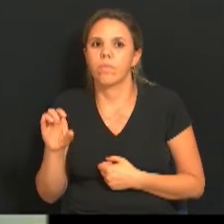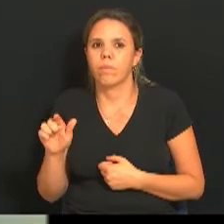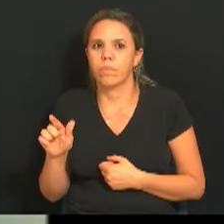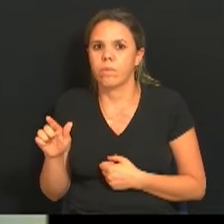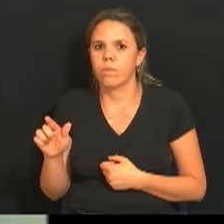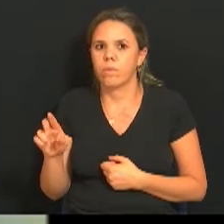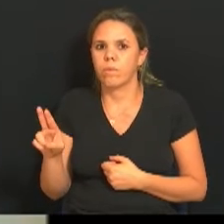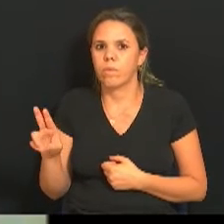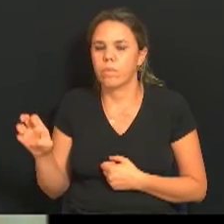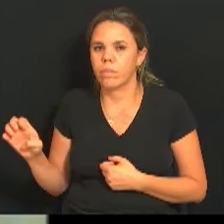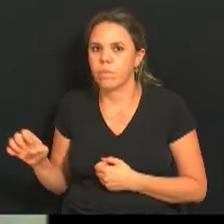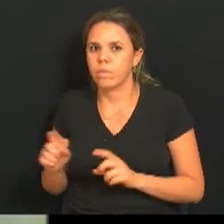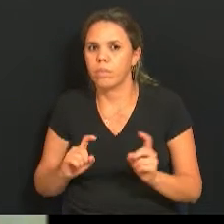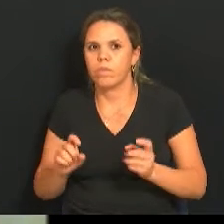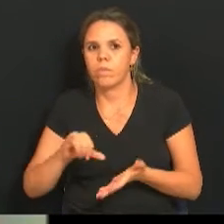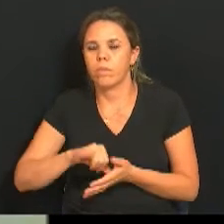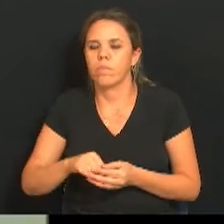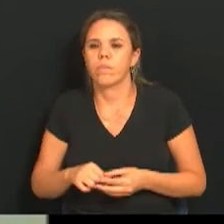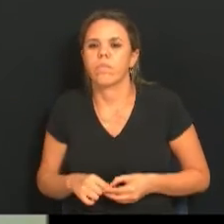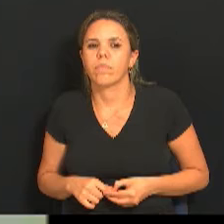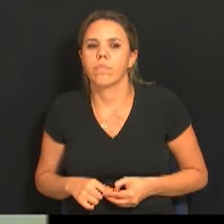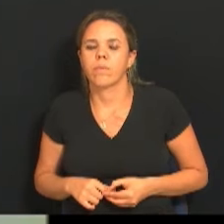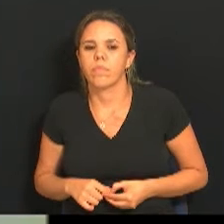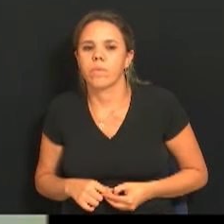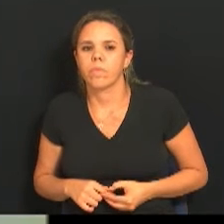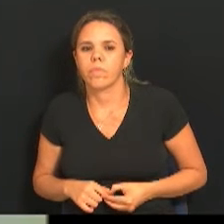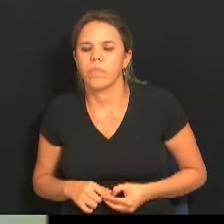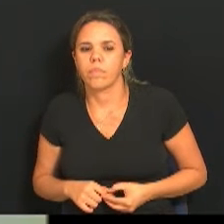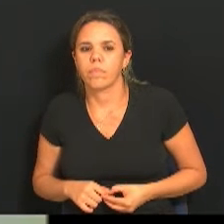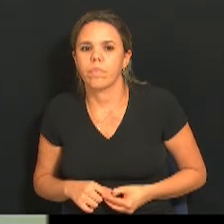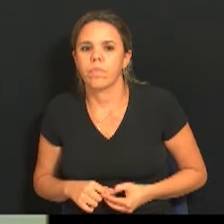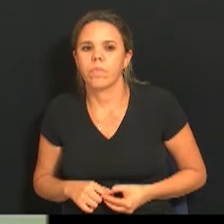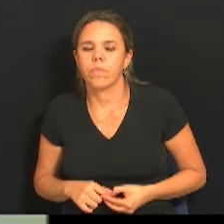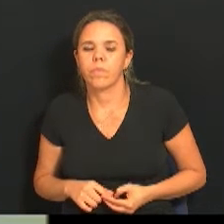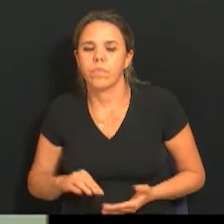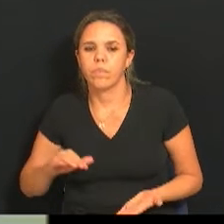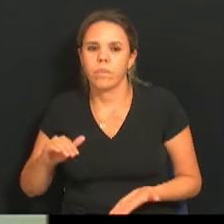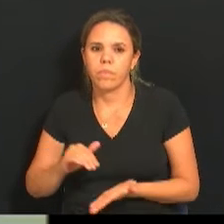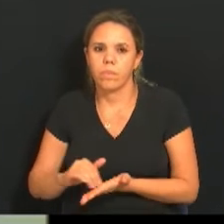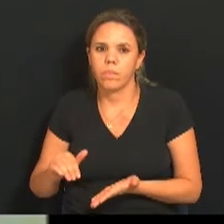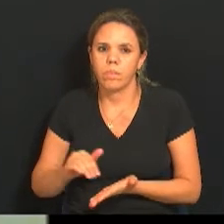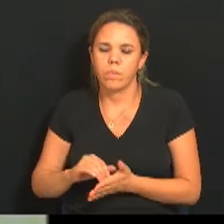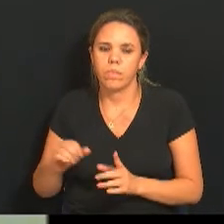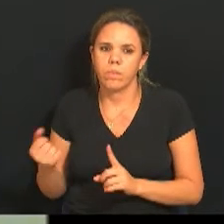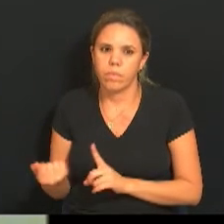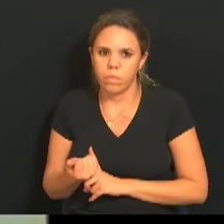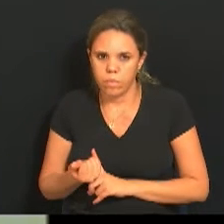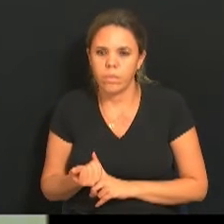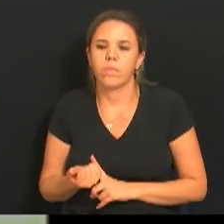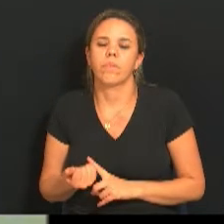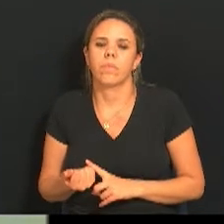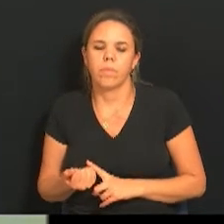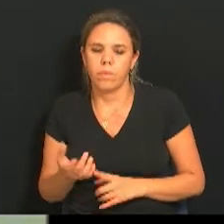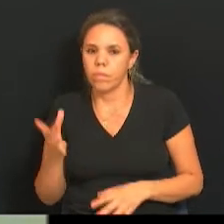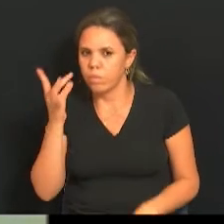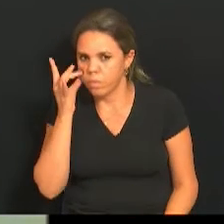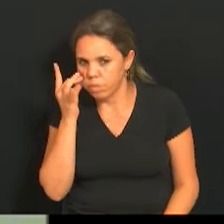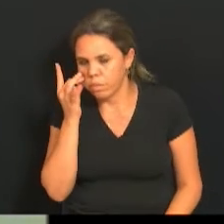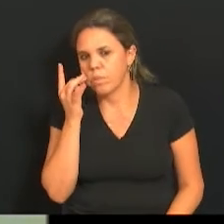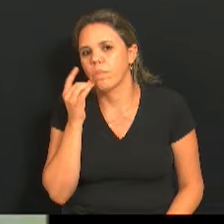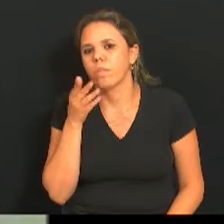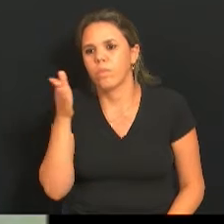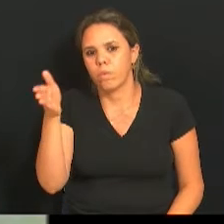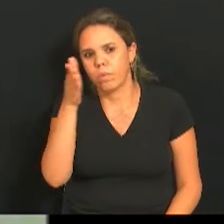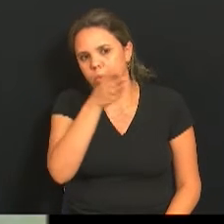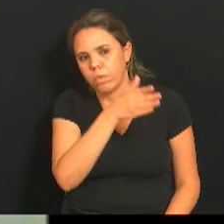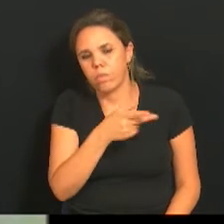do centro, a Secretaria de Assistência à Pessoa com Deficiência e Direitos Humanos tem estado muito presente nesse espaço para falar dos